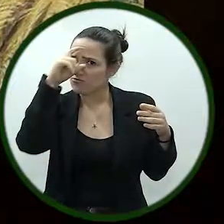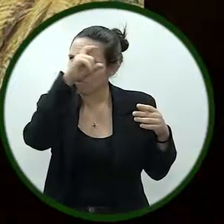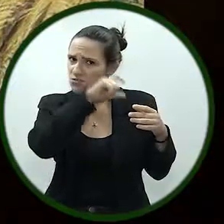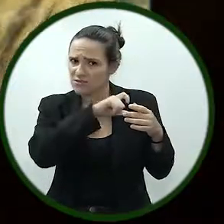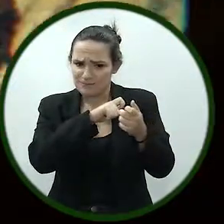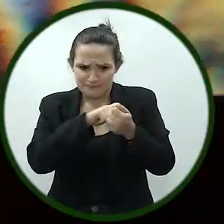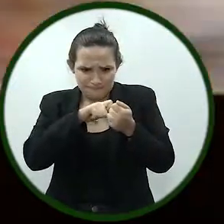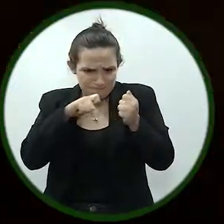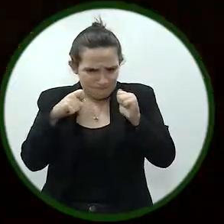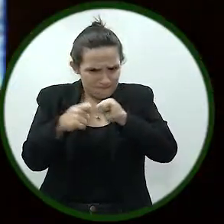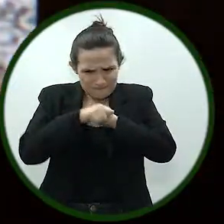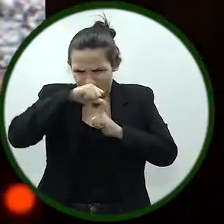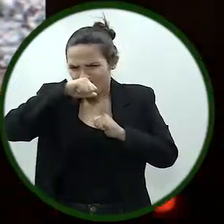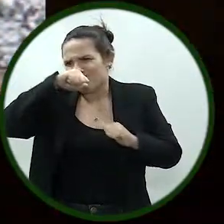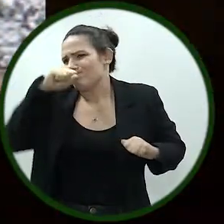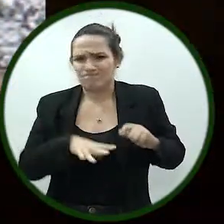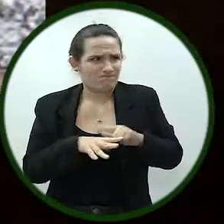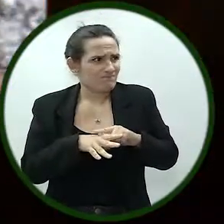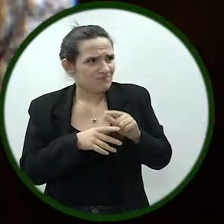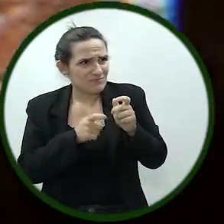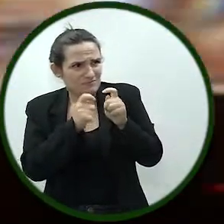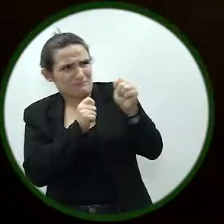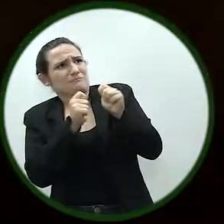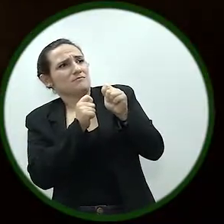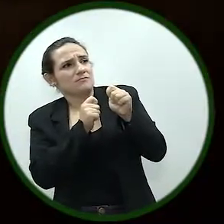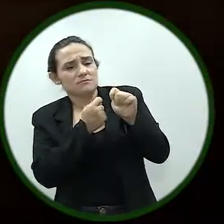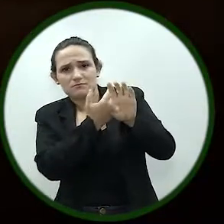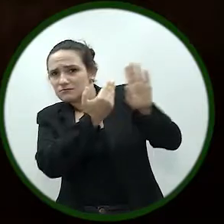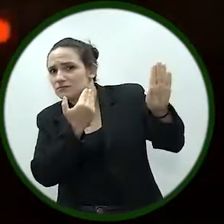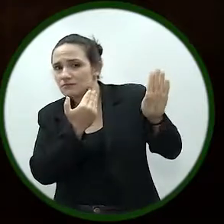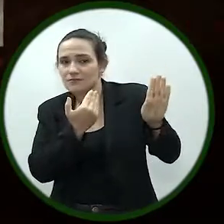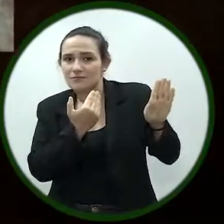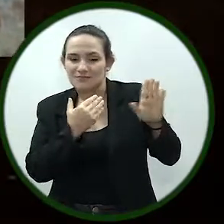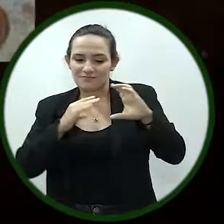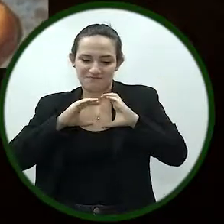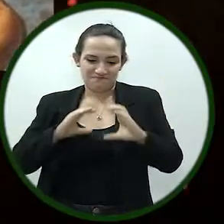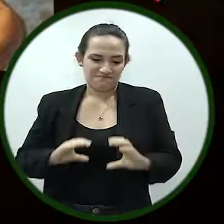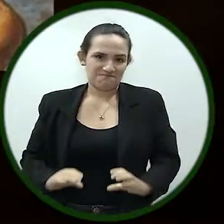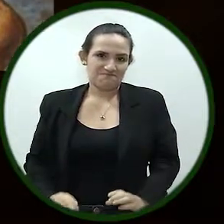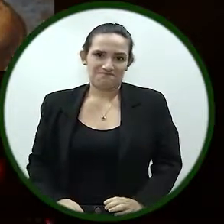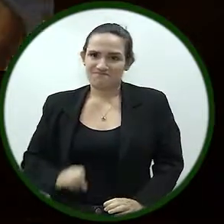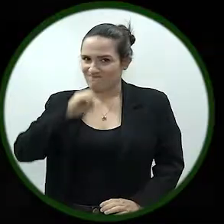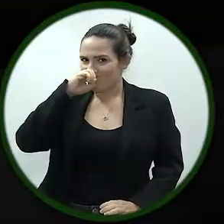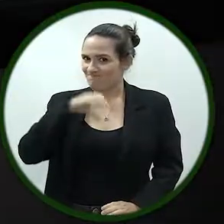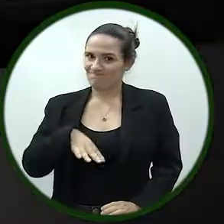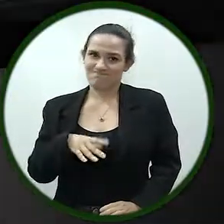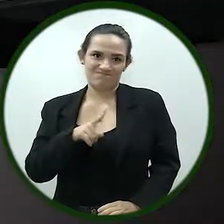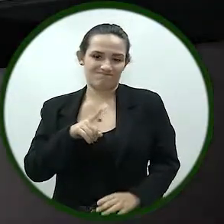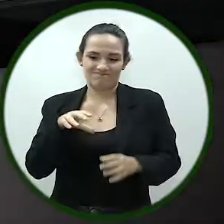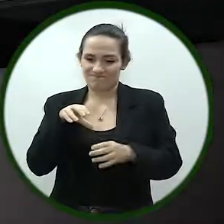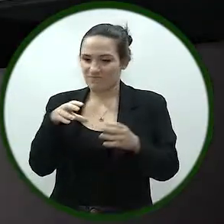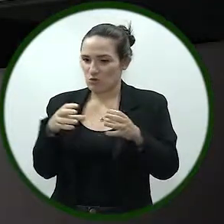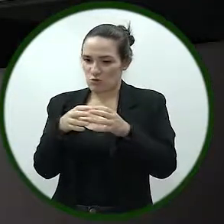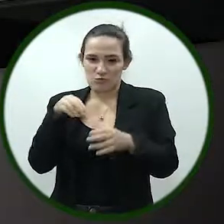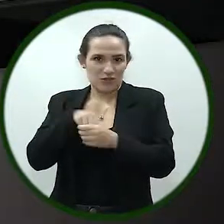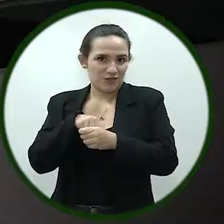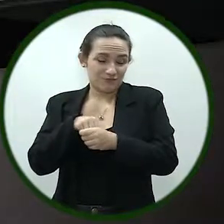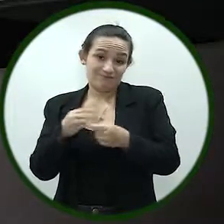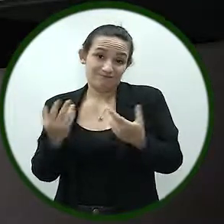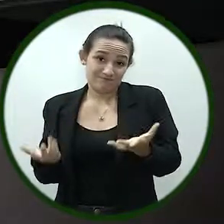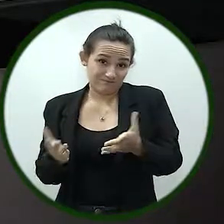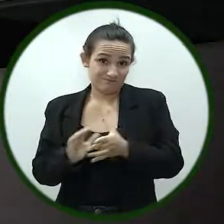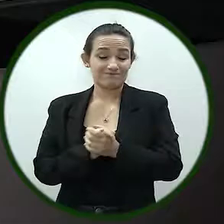aos ambientes também foi adaptando a violência como forma de controle de comportamentos indesejados nos